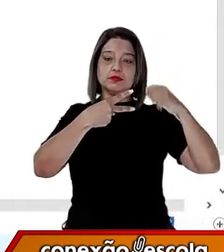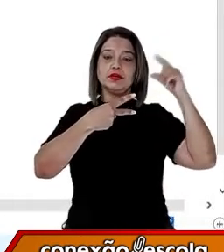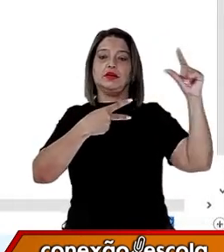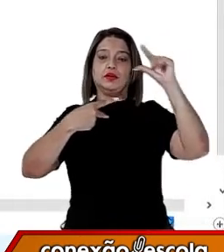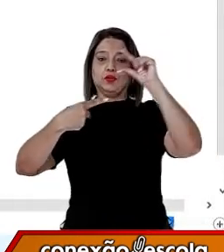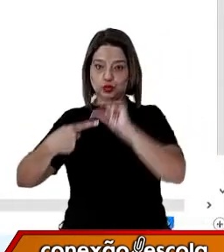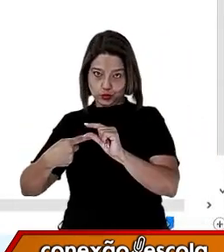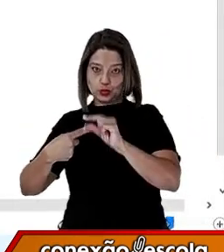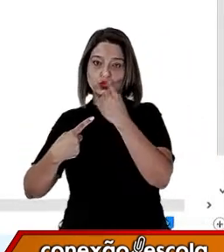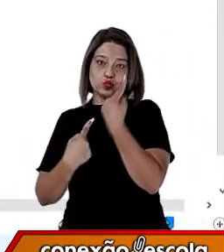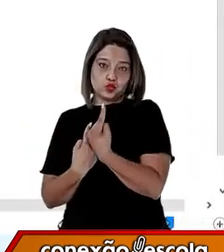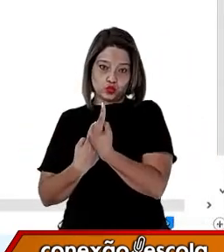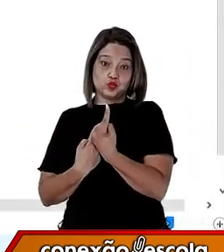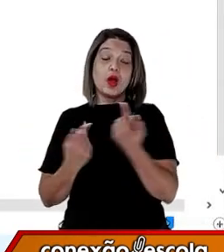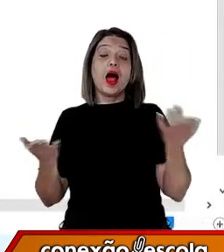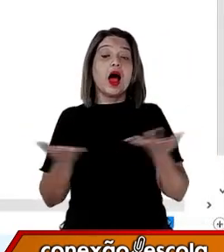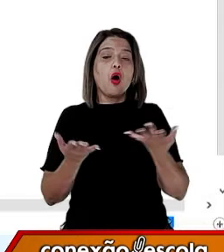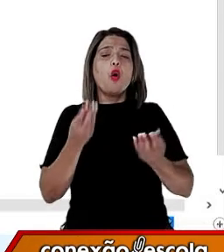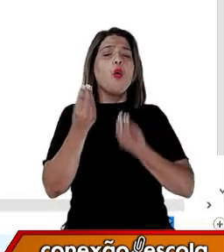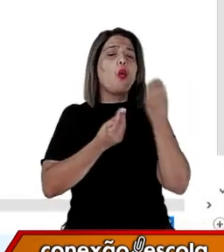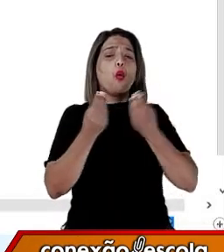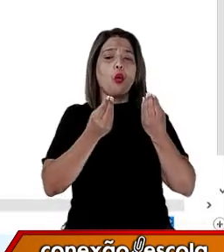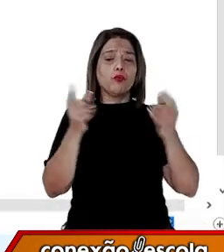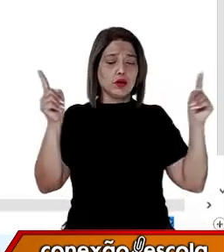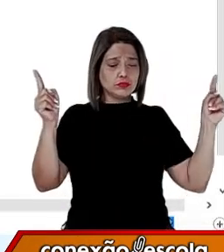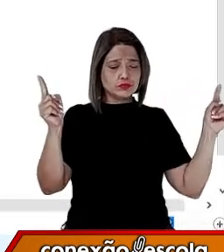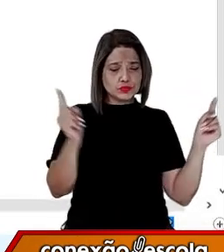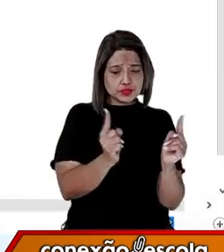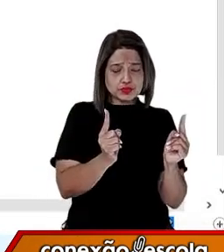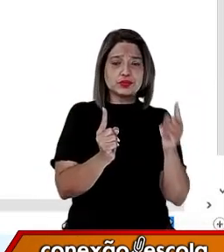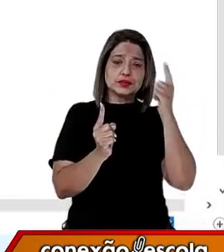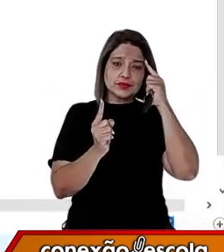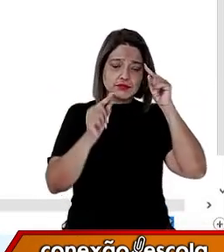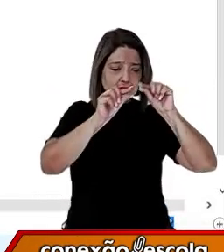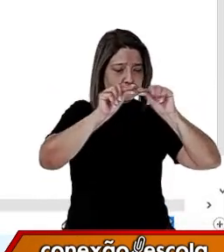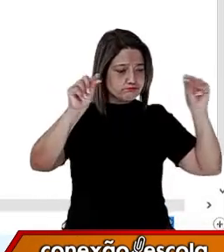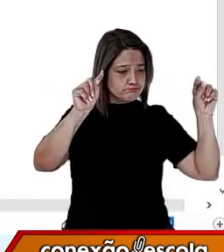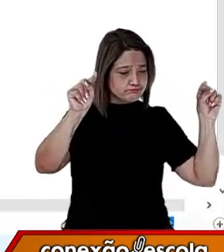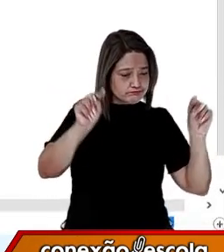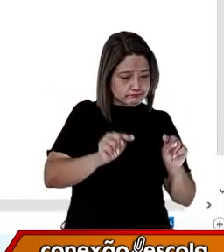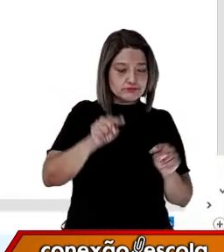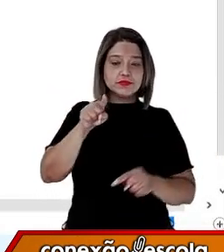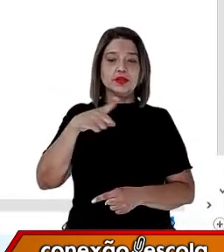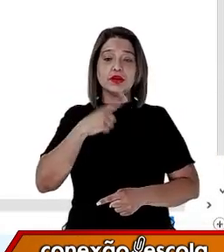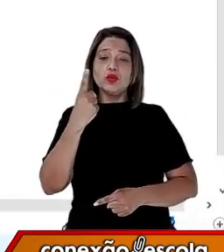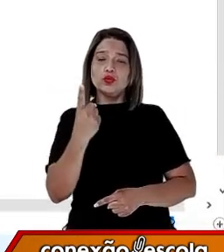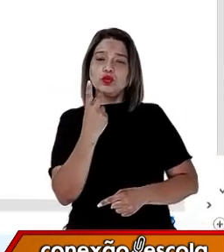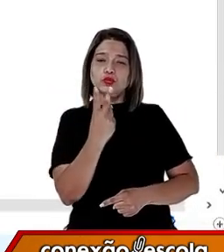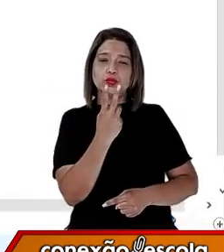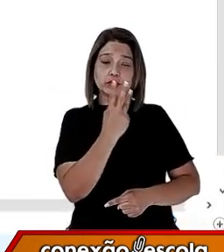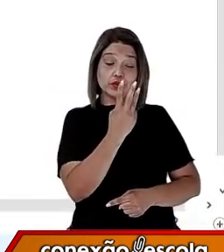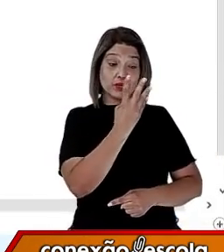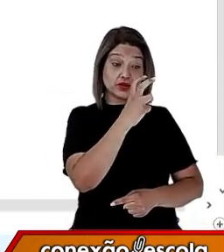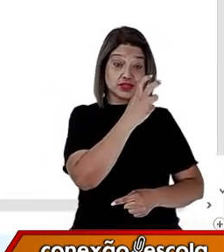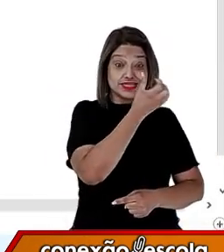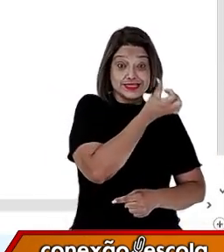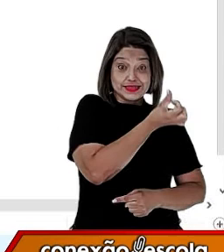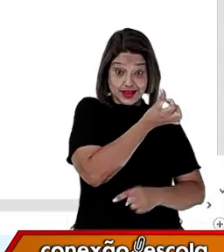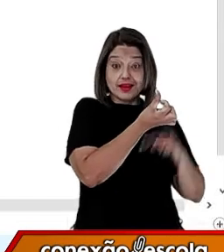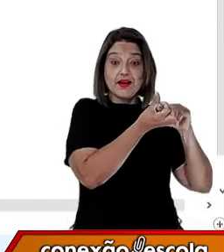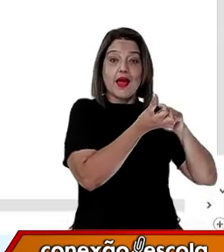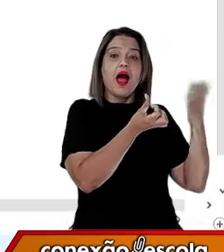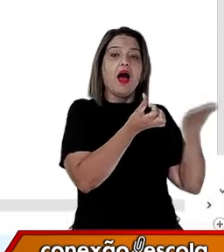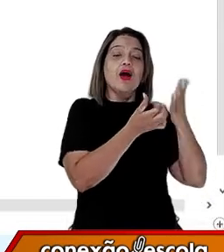para fechar a minha parte azul, eu tenho 1, 2, 3, 4, 5, 6, que vai